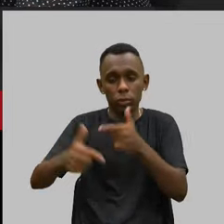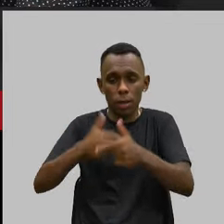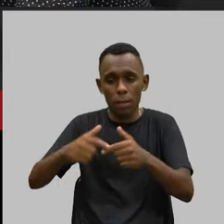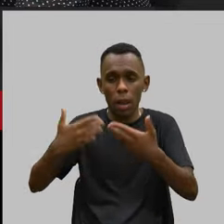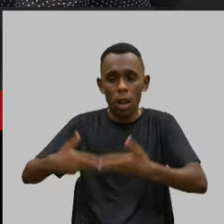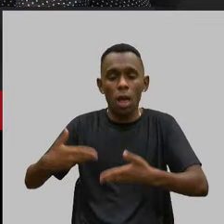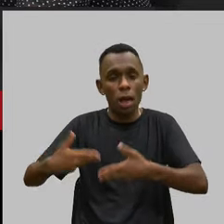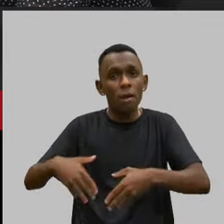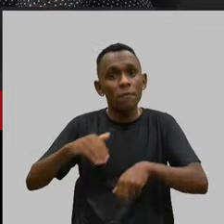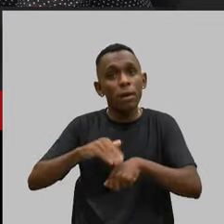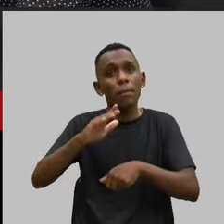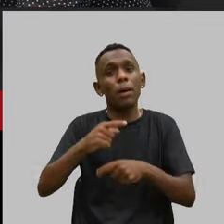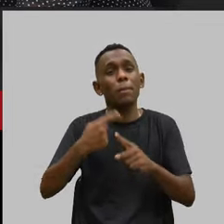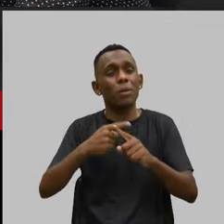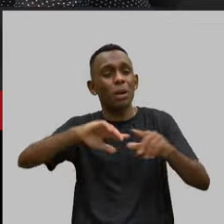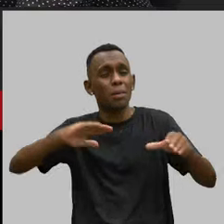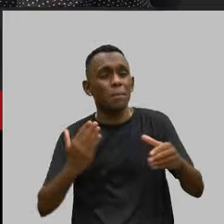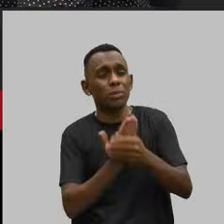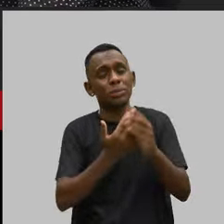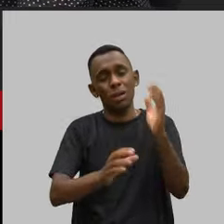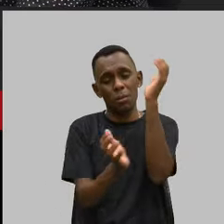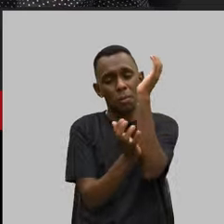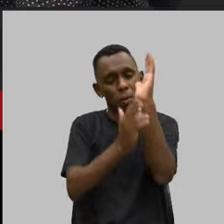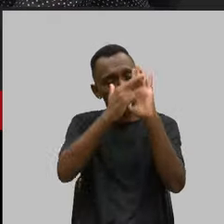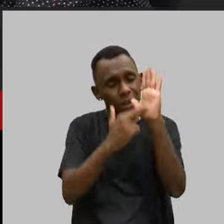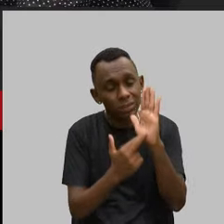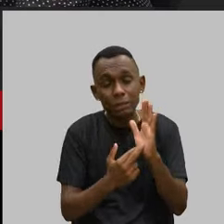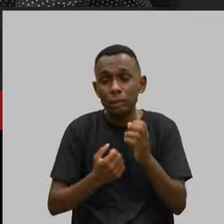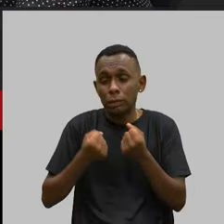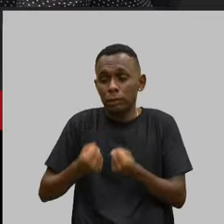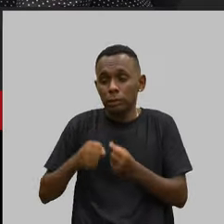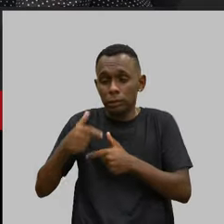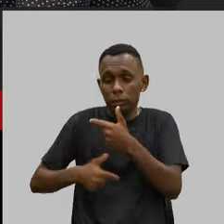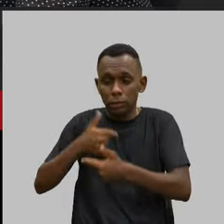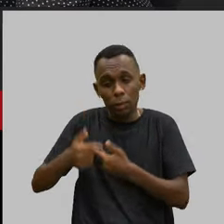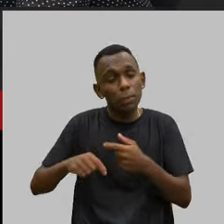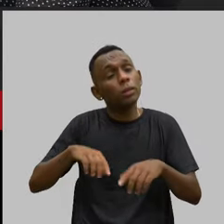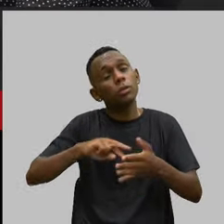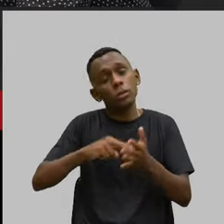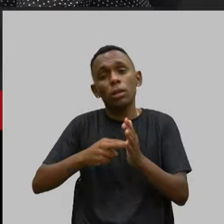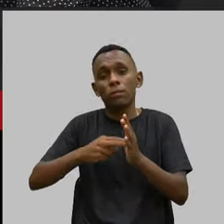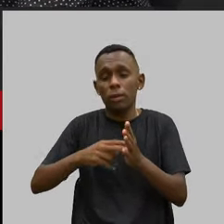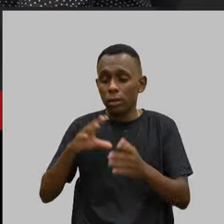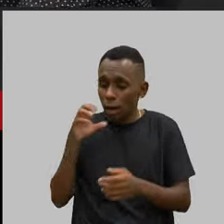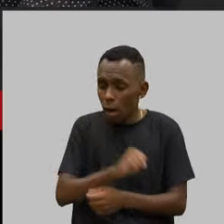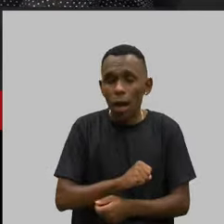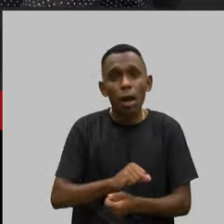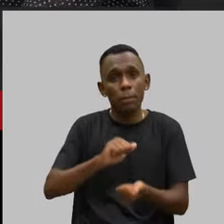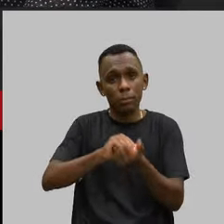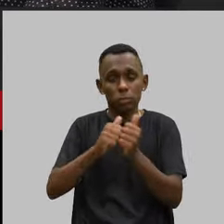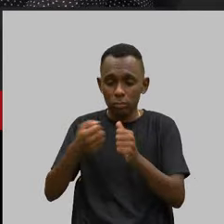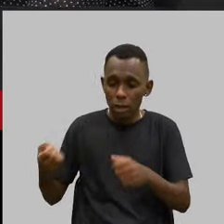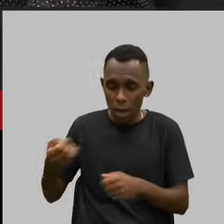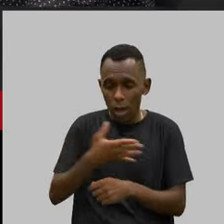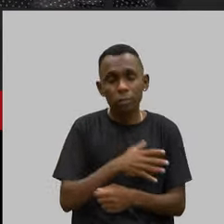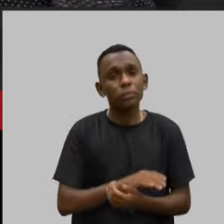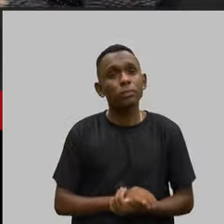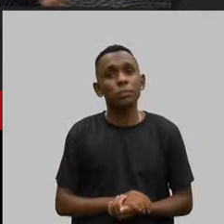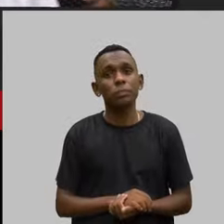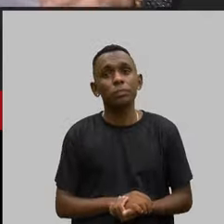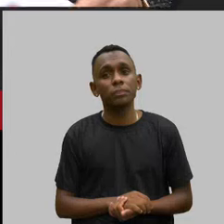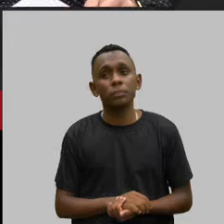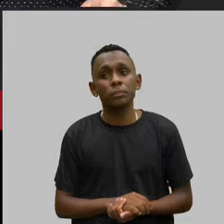peso da dos processos e da Pria tá tentando dar um pouco mais de dinamicidade e também ganho de escala para essas aquisições